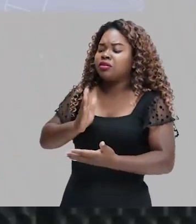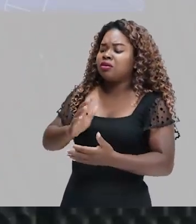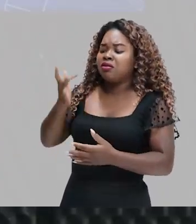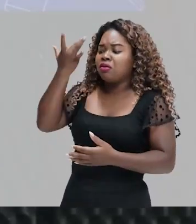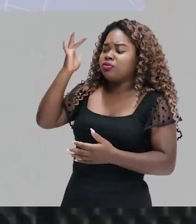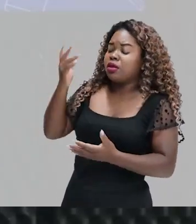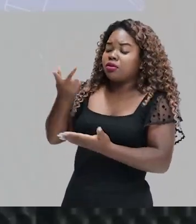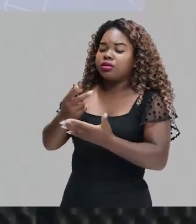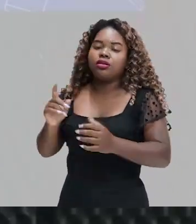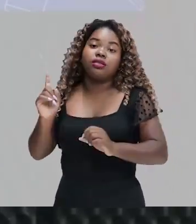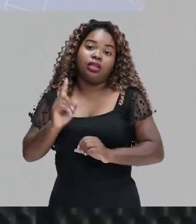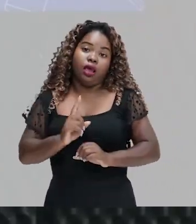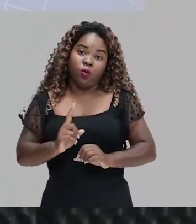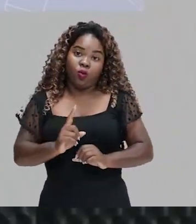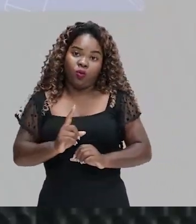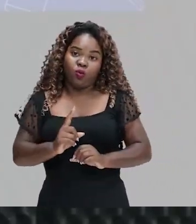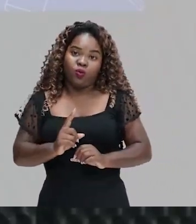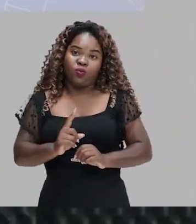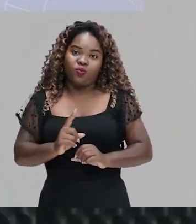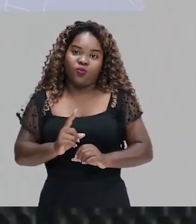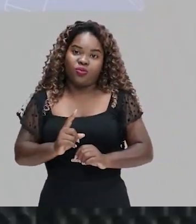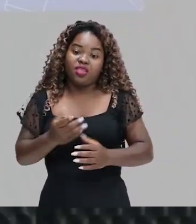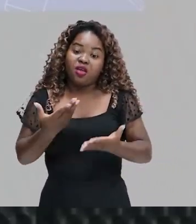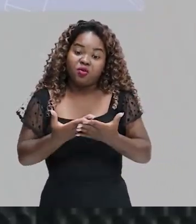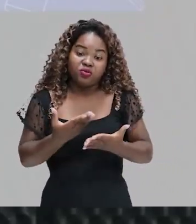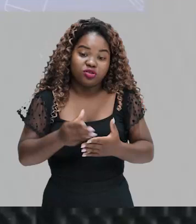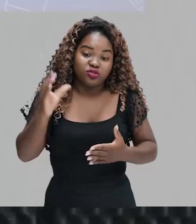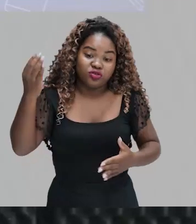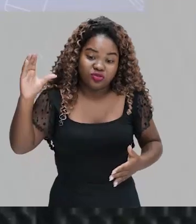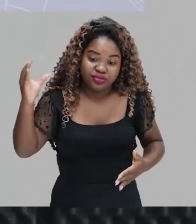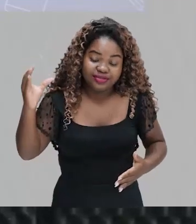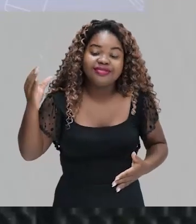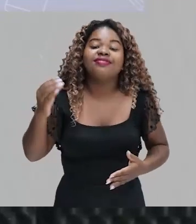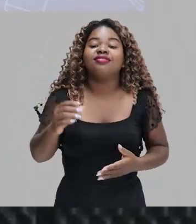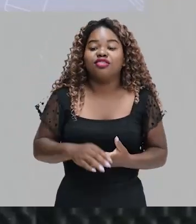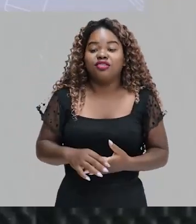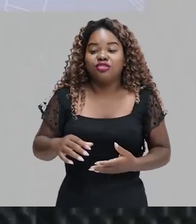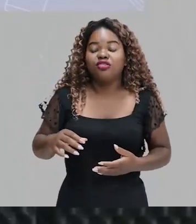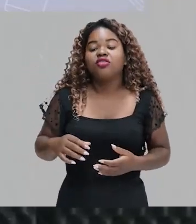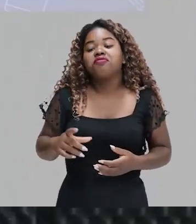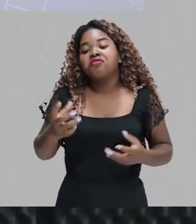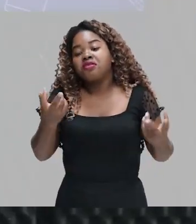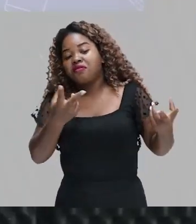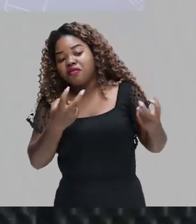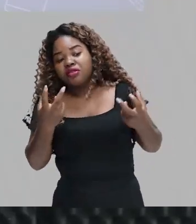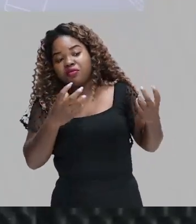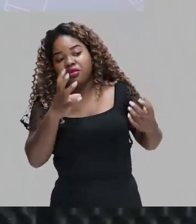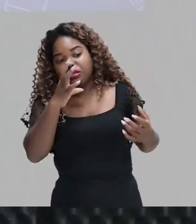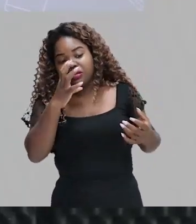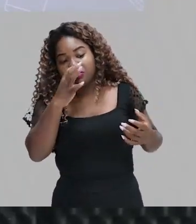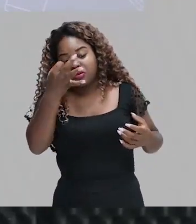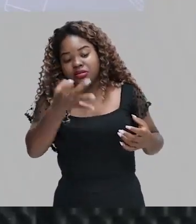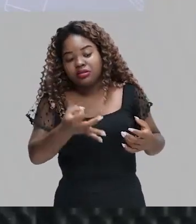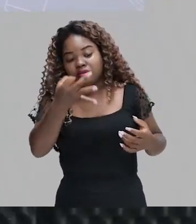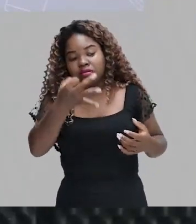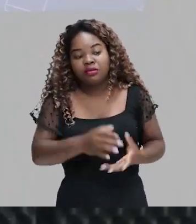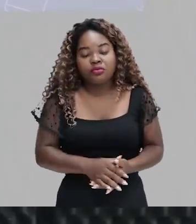puf, desenho. Não. E há um estudo científico que ele vai fazendo observações exatas